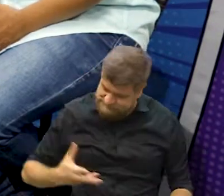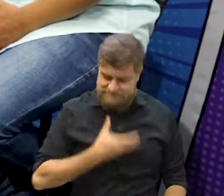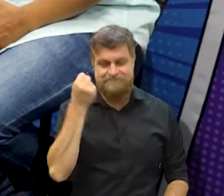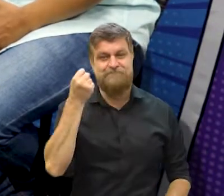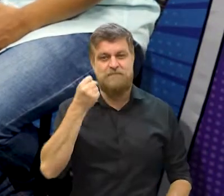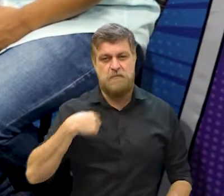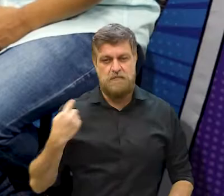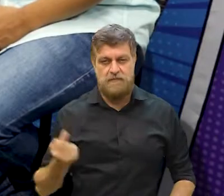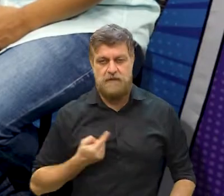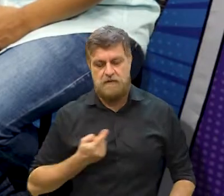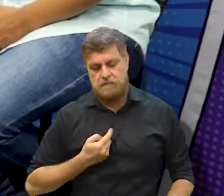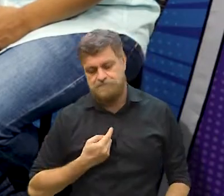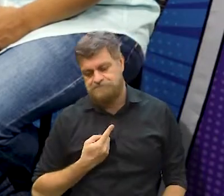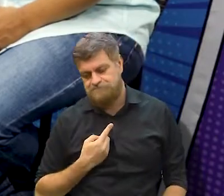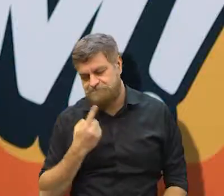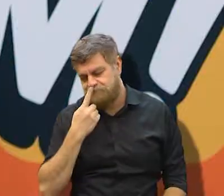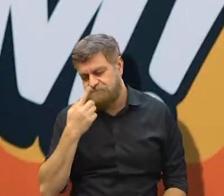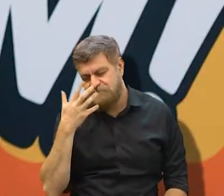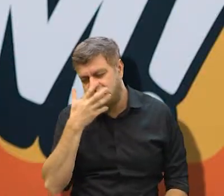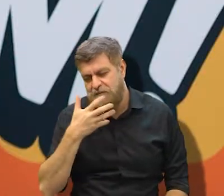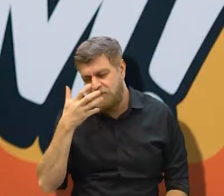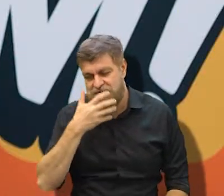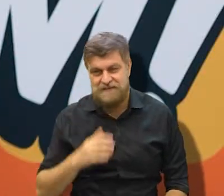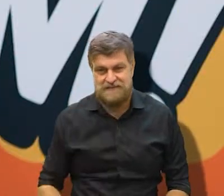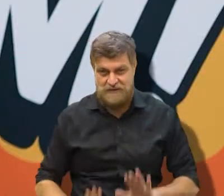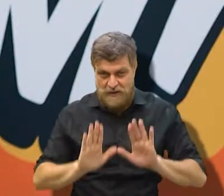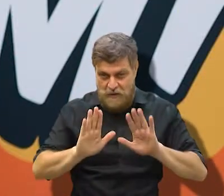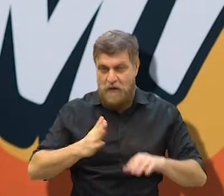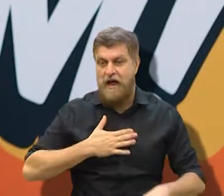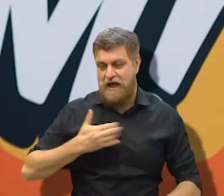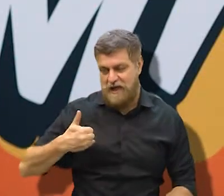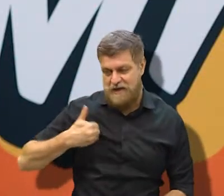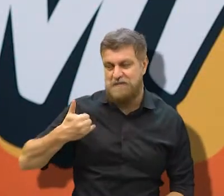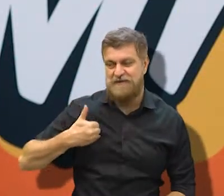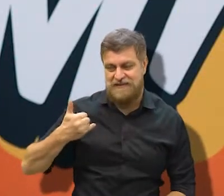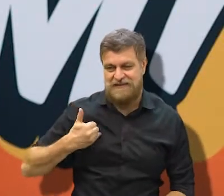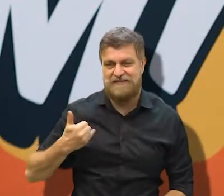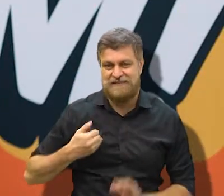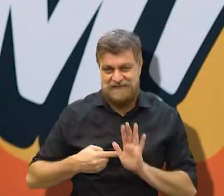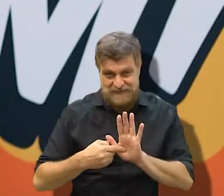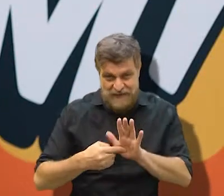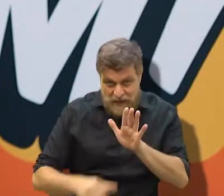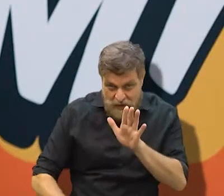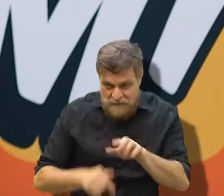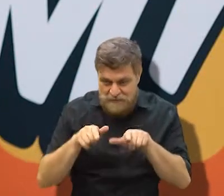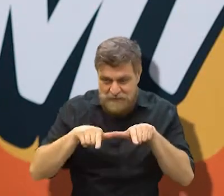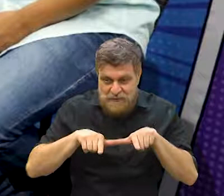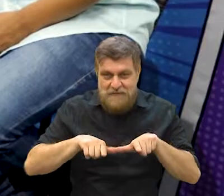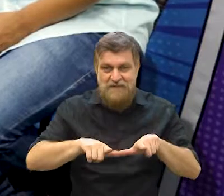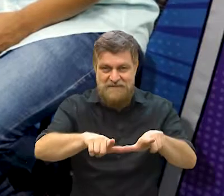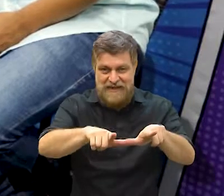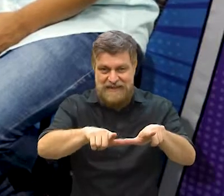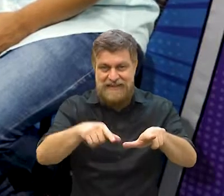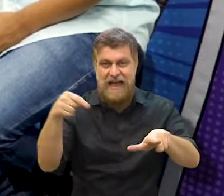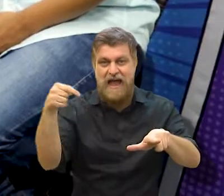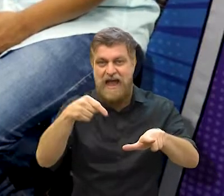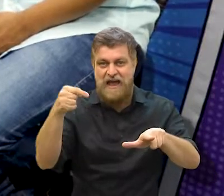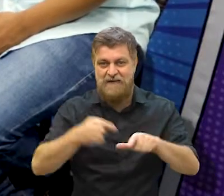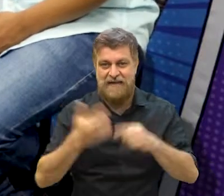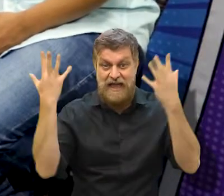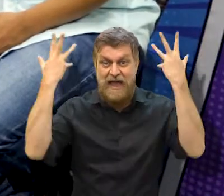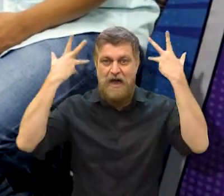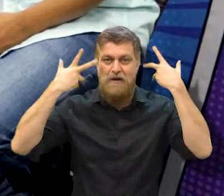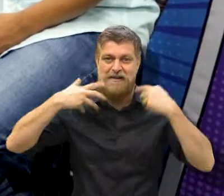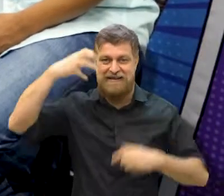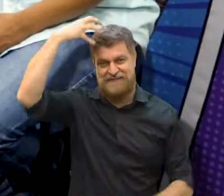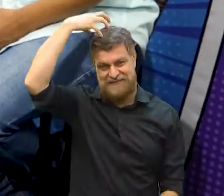sou apaixonado por cinema. Olha só, vou entregar aqui a minha idade, meu primeiro VHS foi o Rei